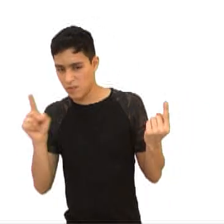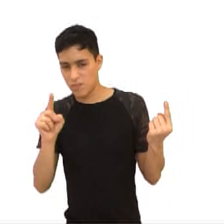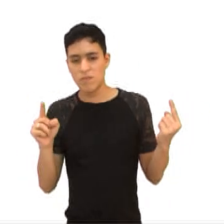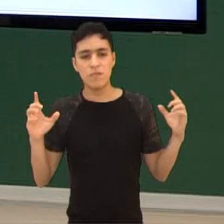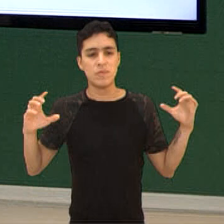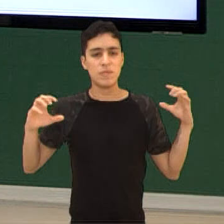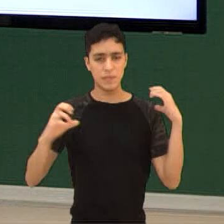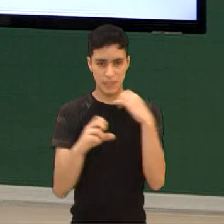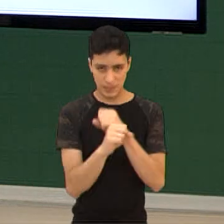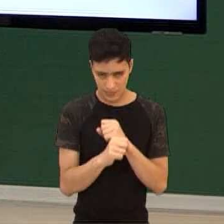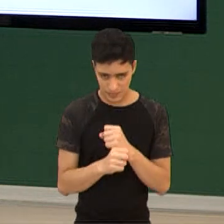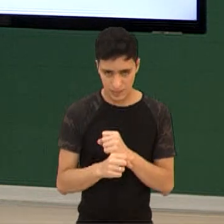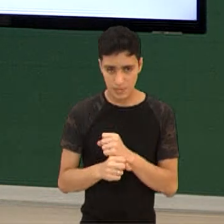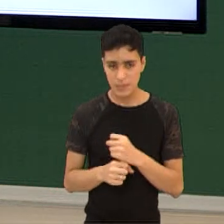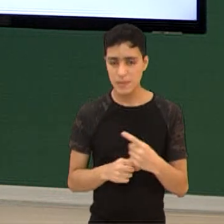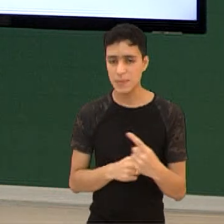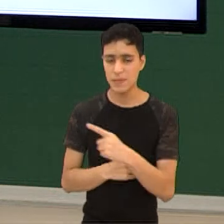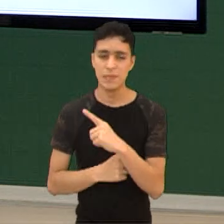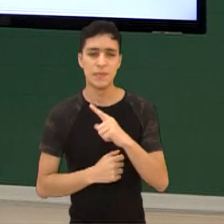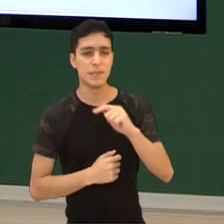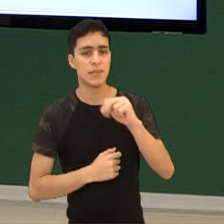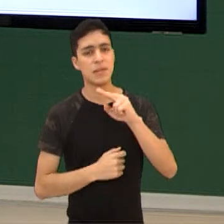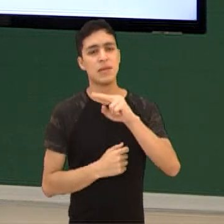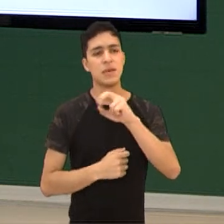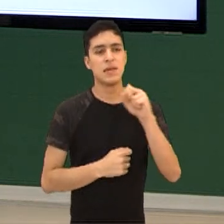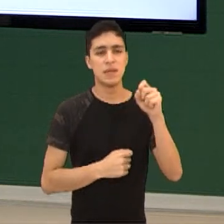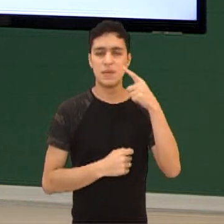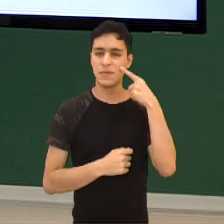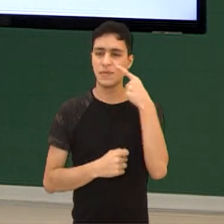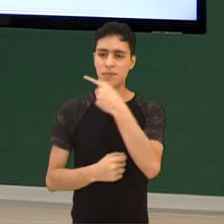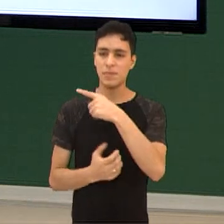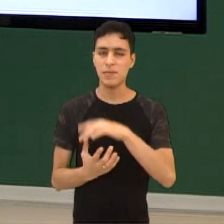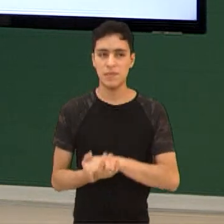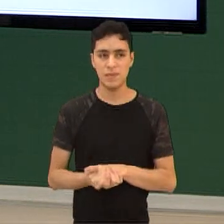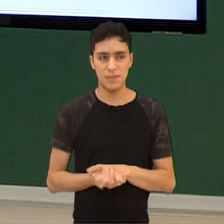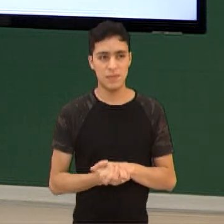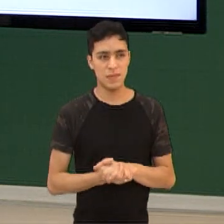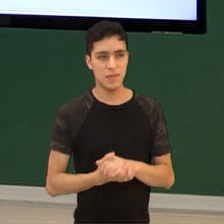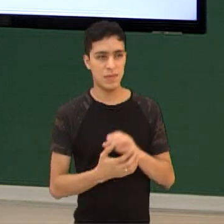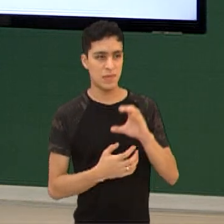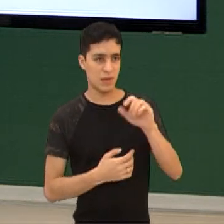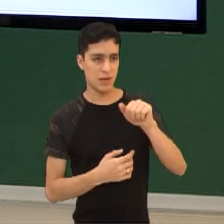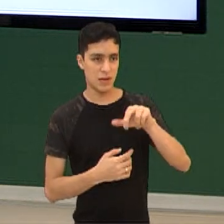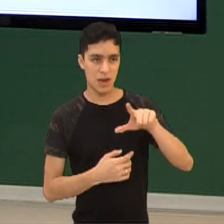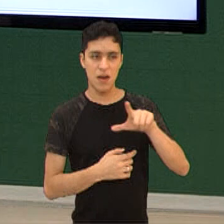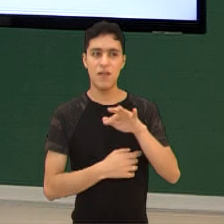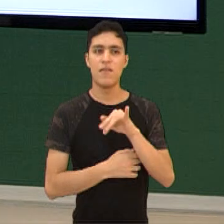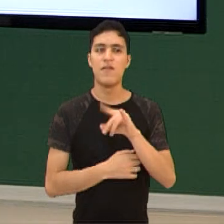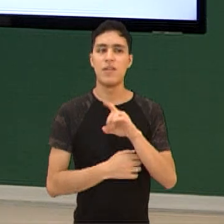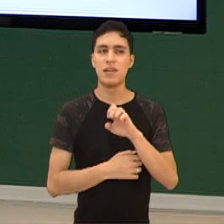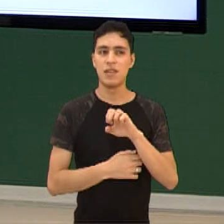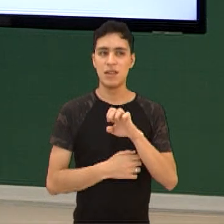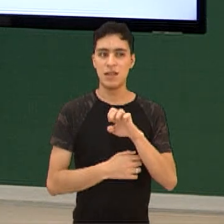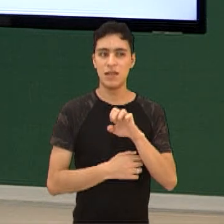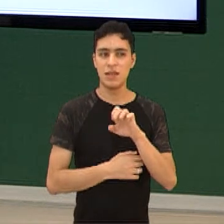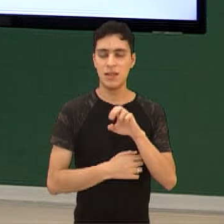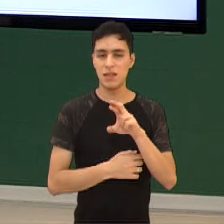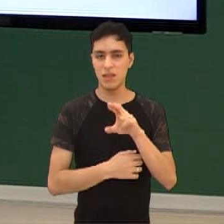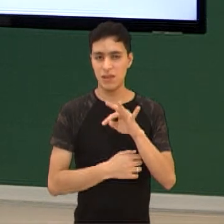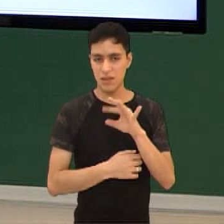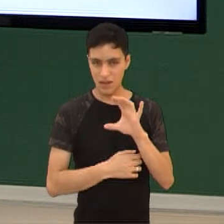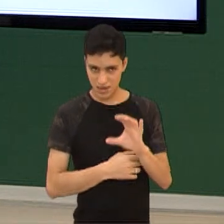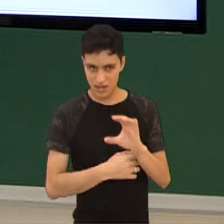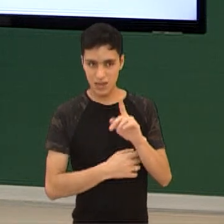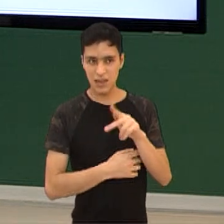termo. Isso aí, Gauss. Vamos aqui, ó, Gauss, ó, Carl Friedrich Gauss. Repita